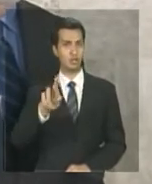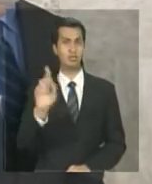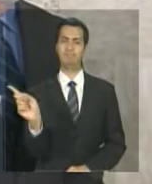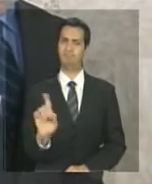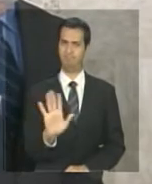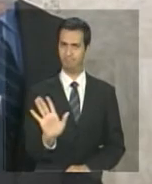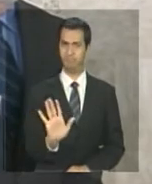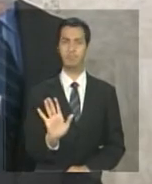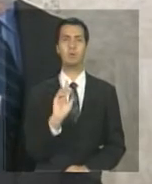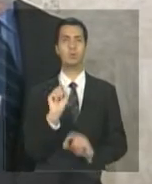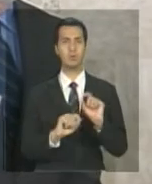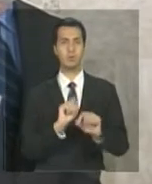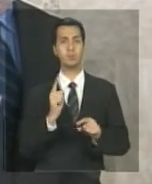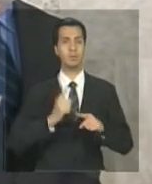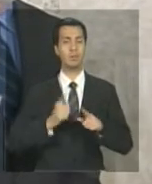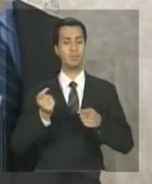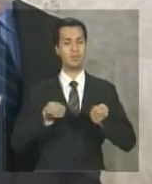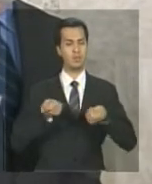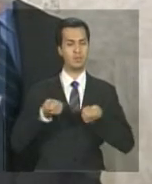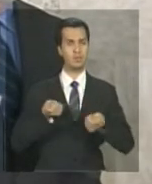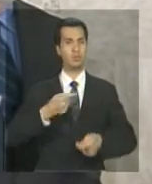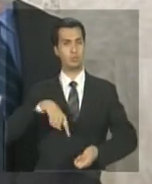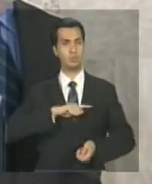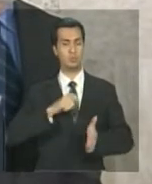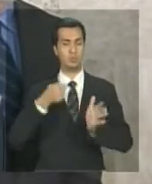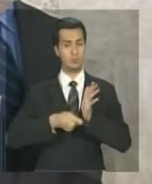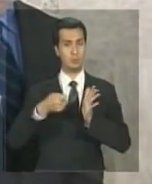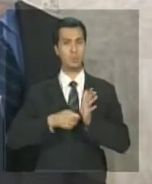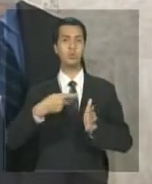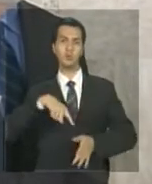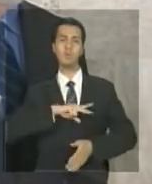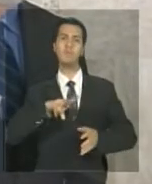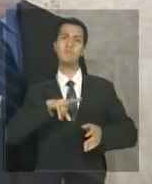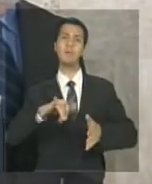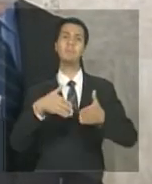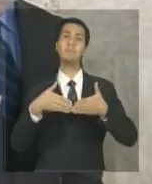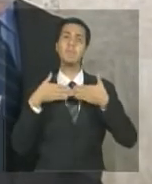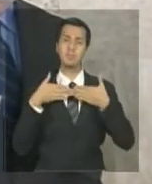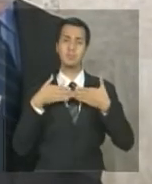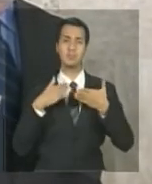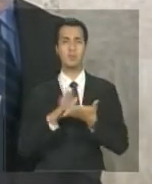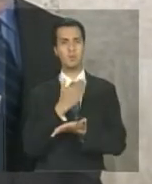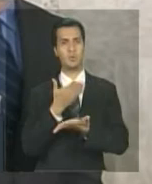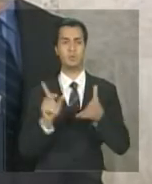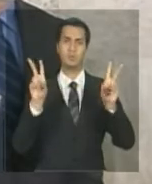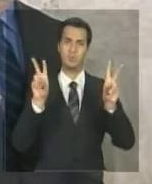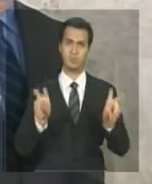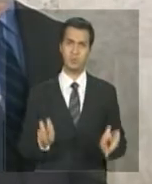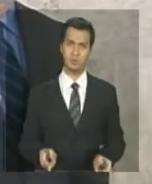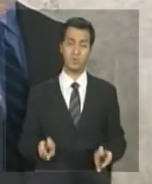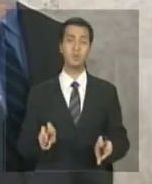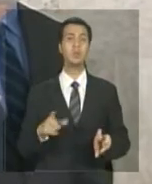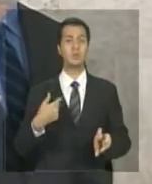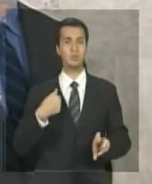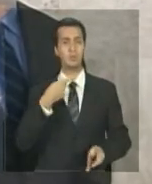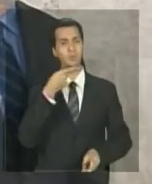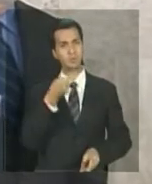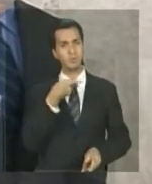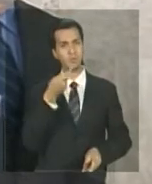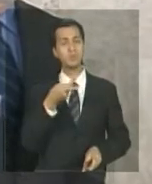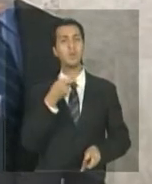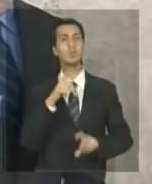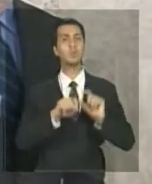que ter o acordo do outro lado. Então não é exigência, nós vamos postular algumas questões. Mas eu prefiro, e acho que o ministro Patriota certamente